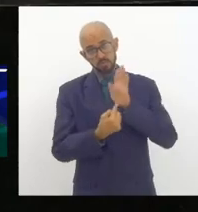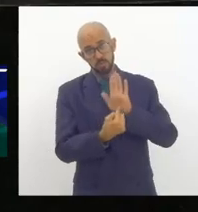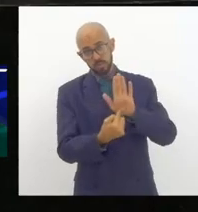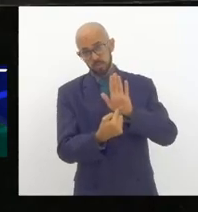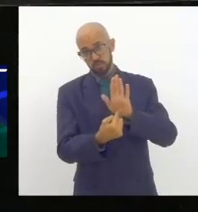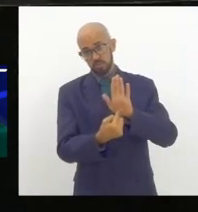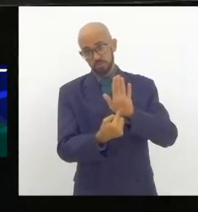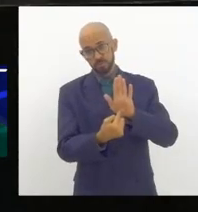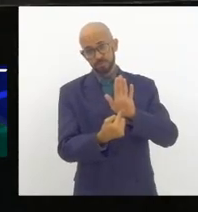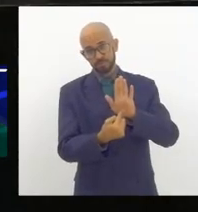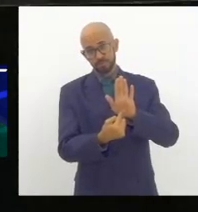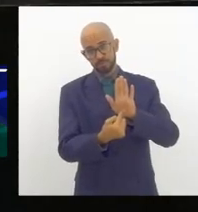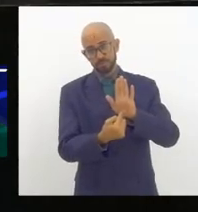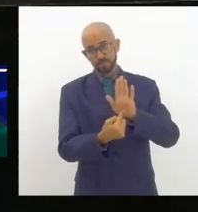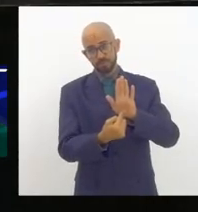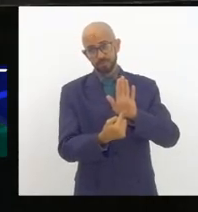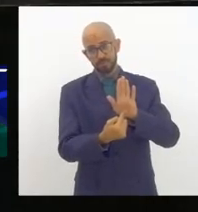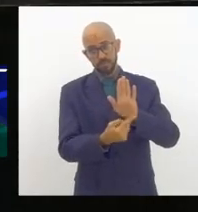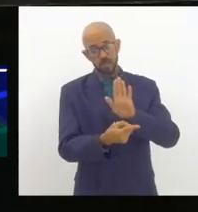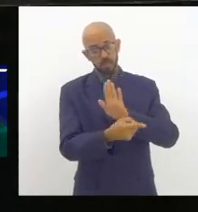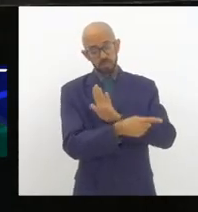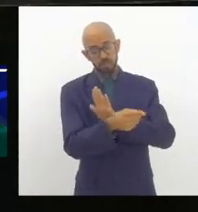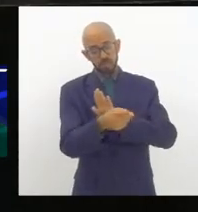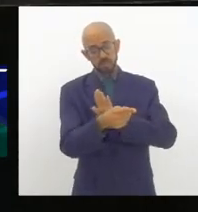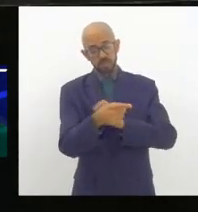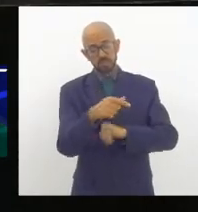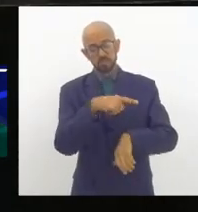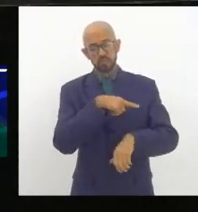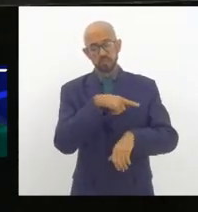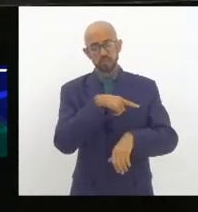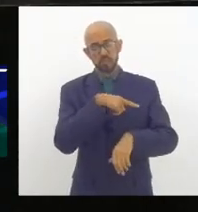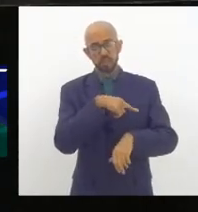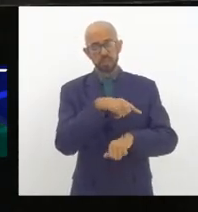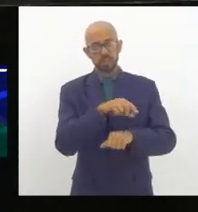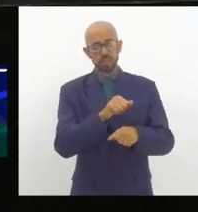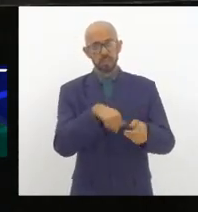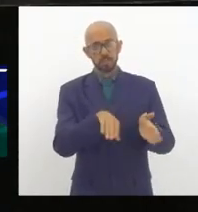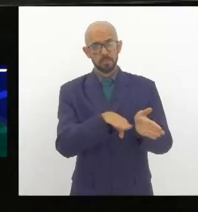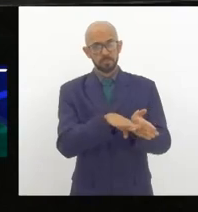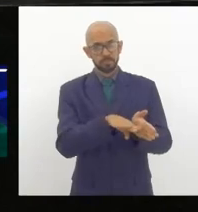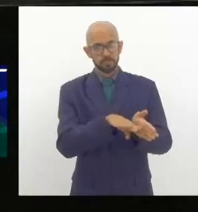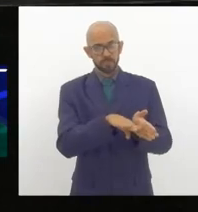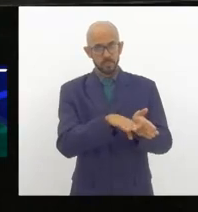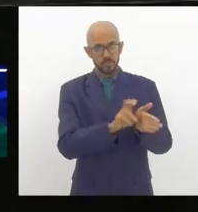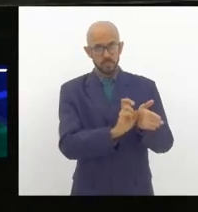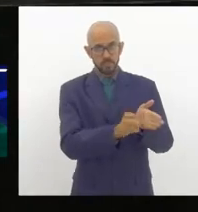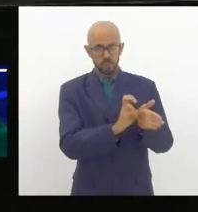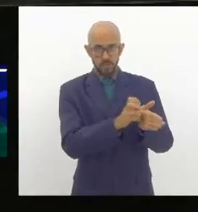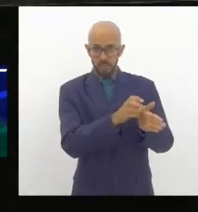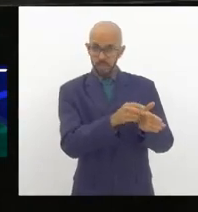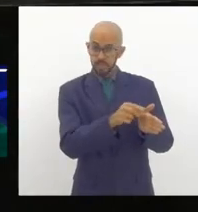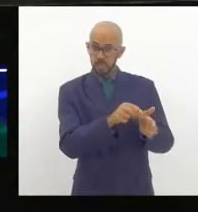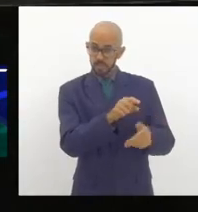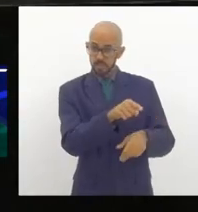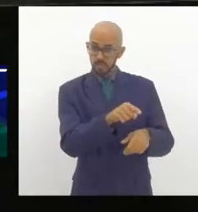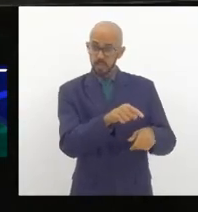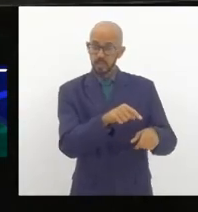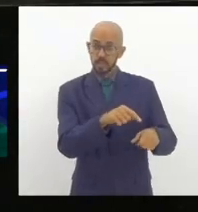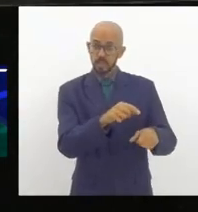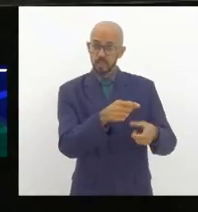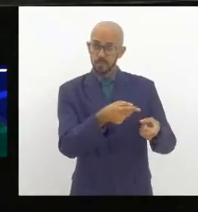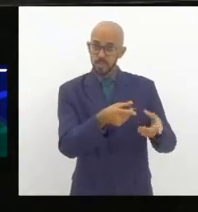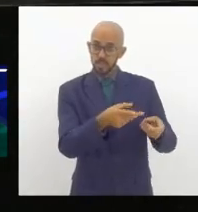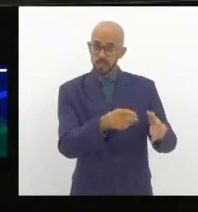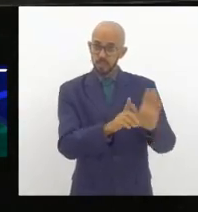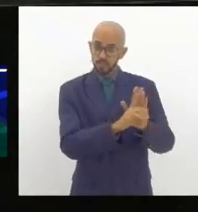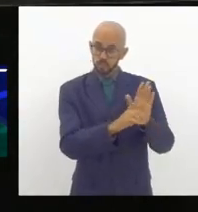nós falamos que tem uma grande parcela das estações que eu vieram que estavam na mão do narcotráfico como ainda estão é bom que o governador